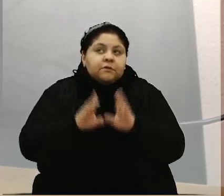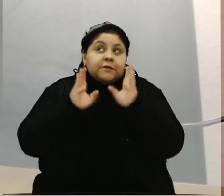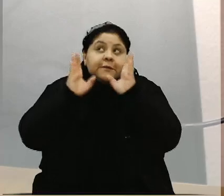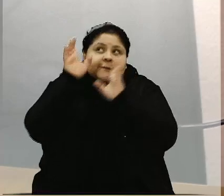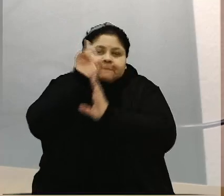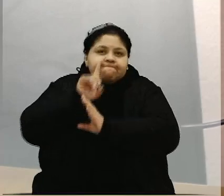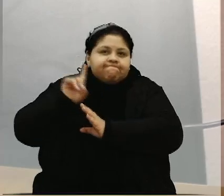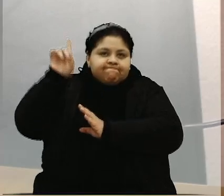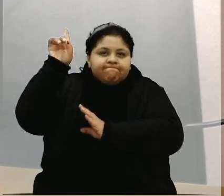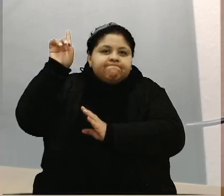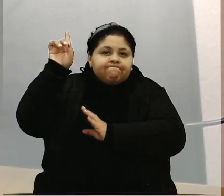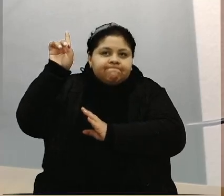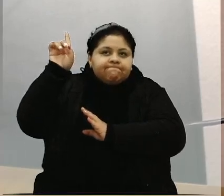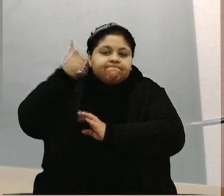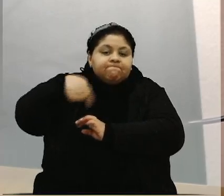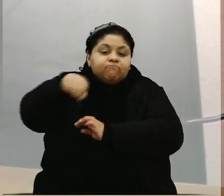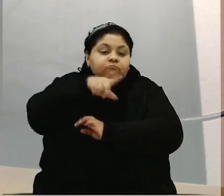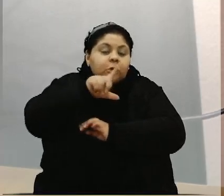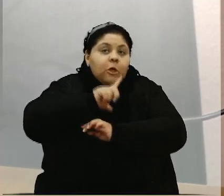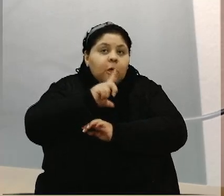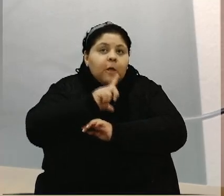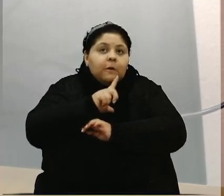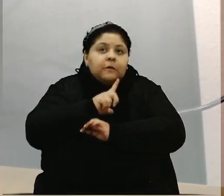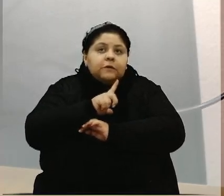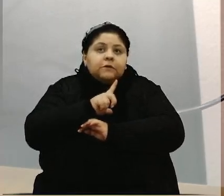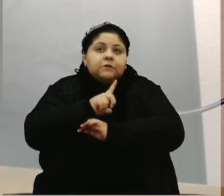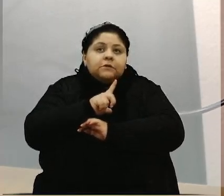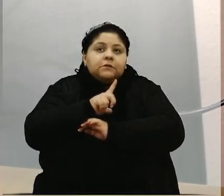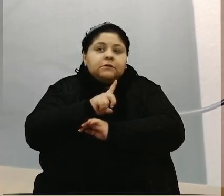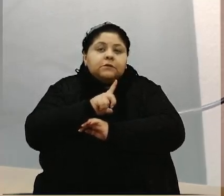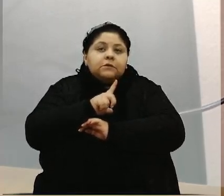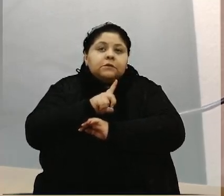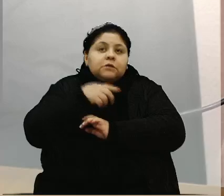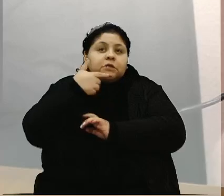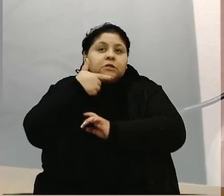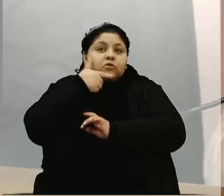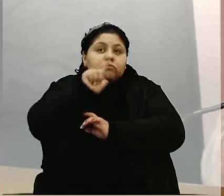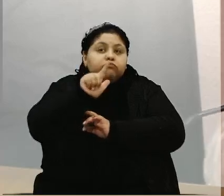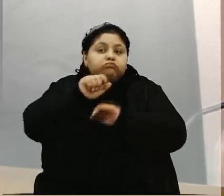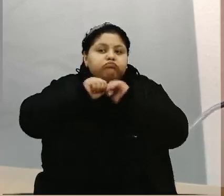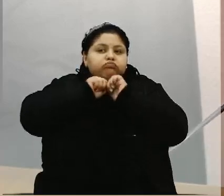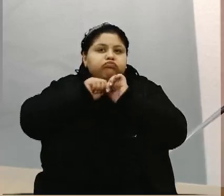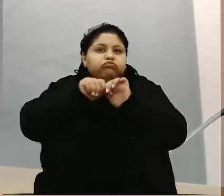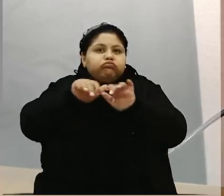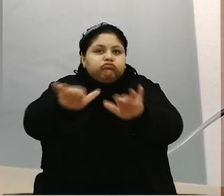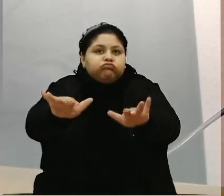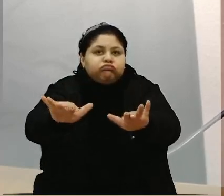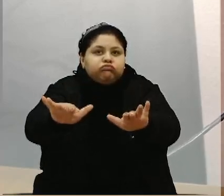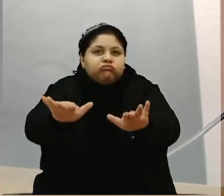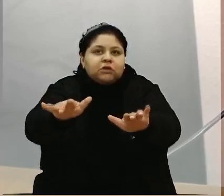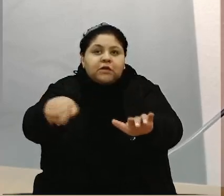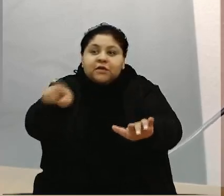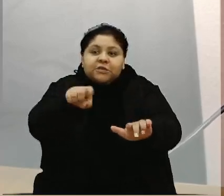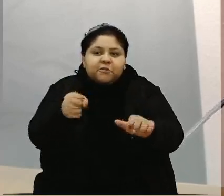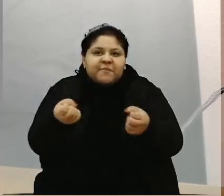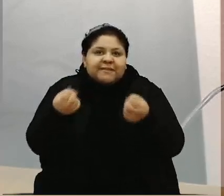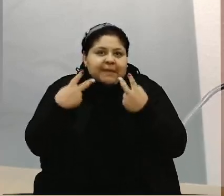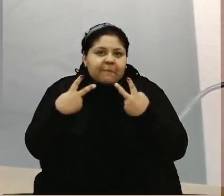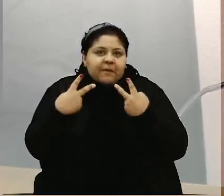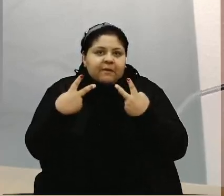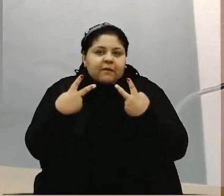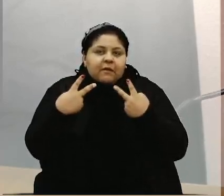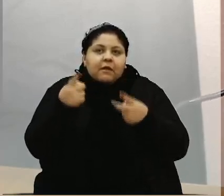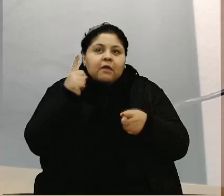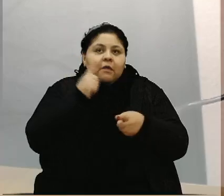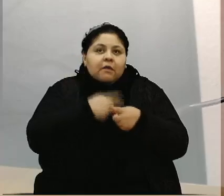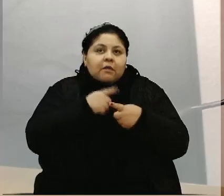Deus, nós temos alcançado uma dimensão que muitas vezes a gente nem percebe. Porque a gente